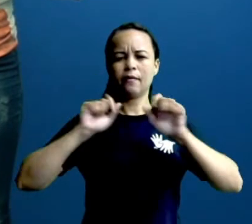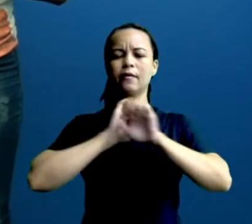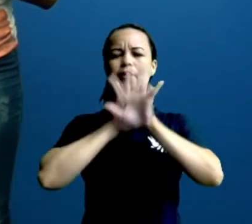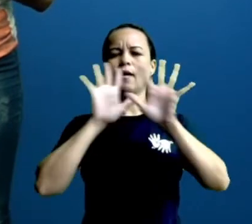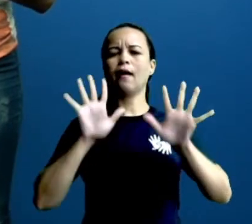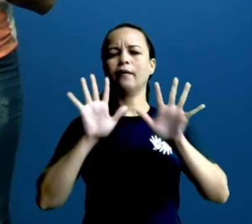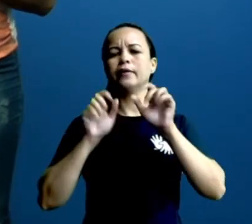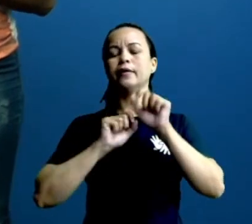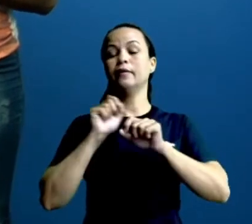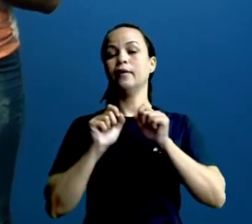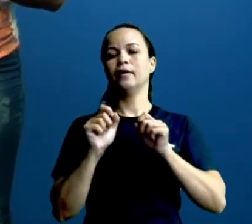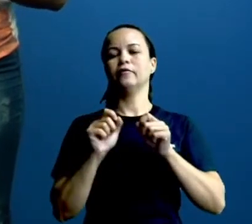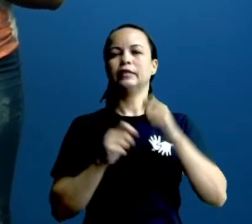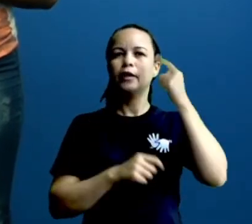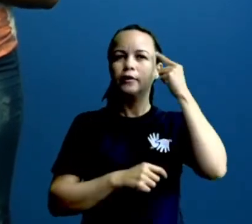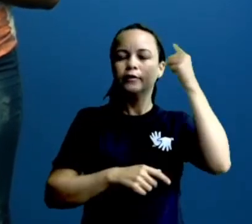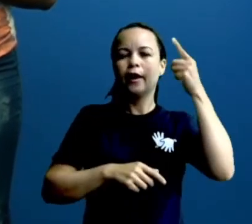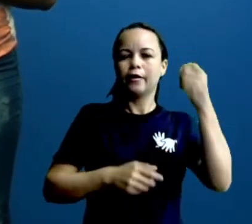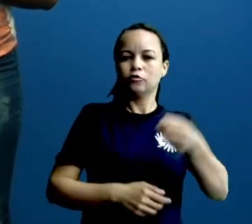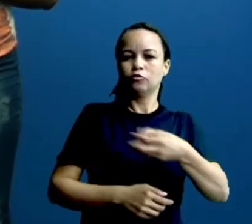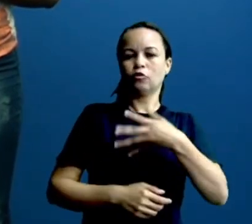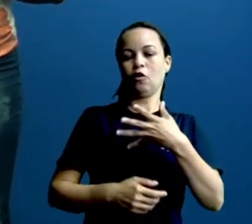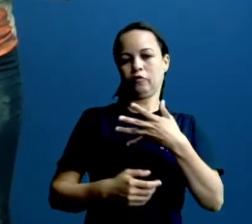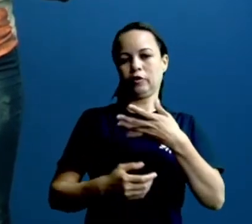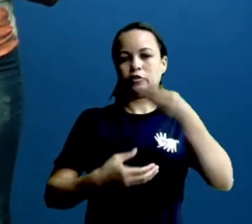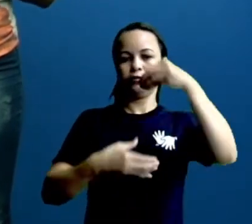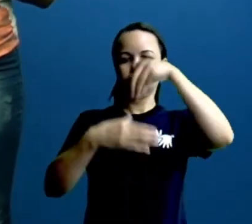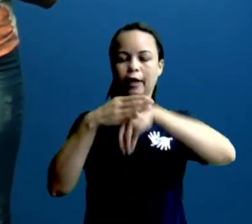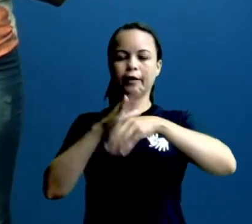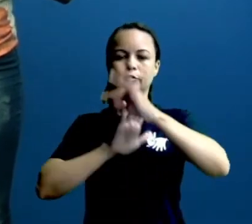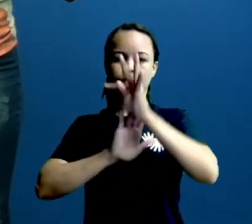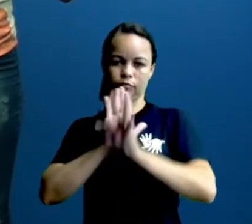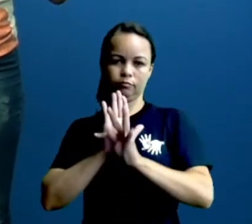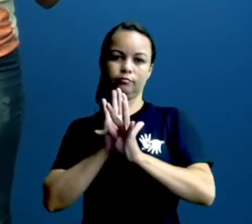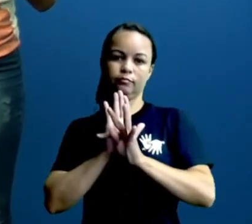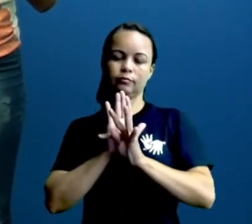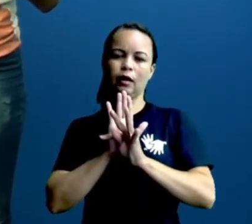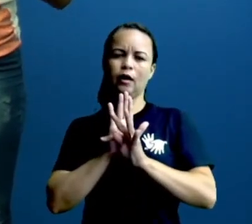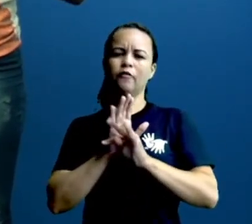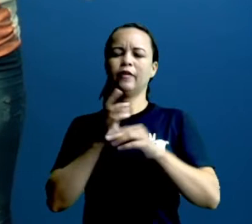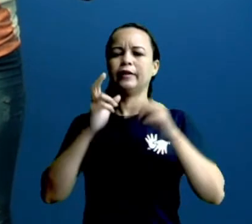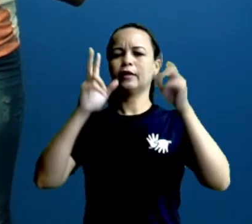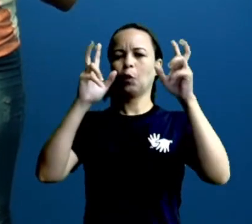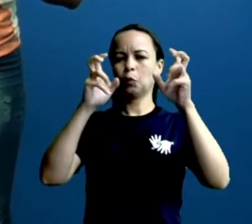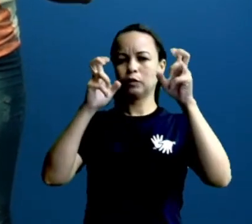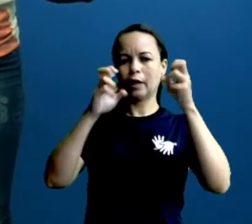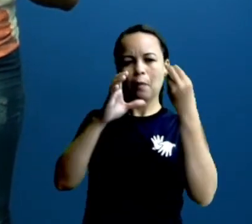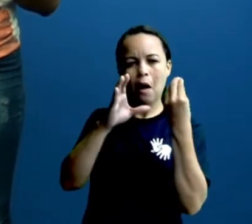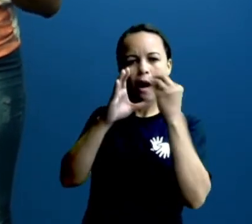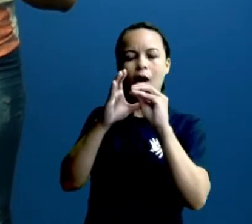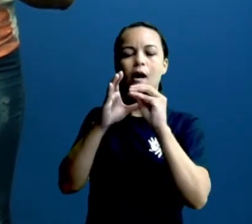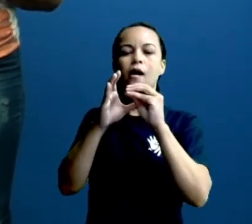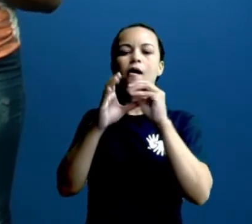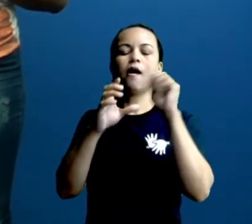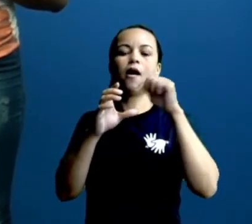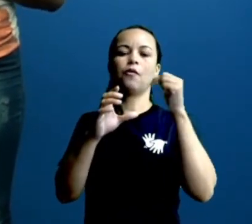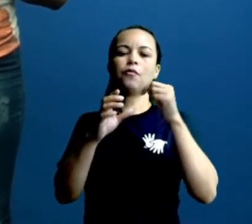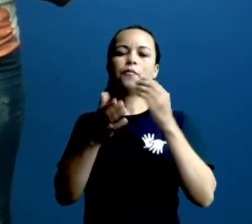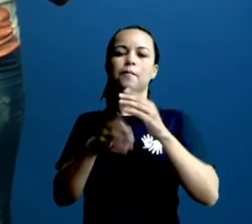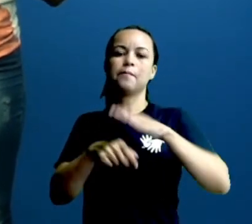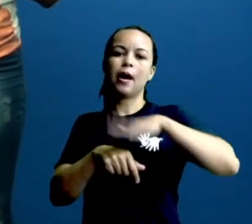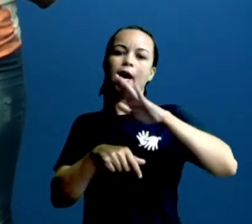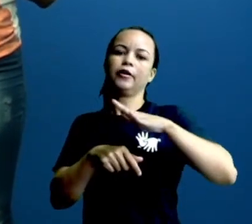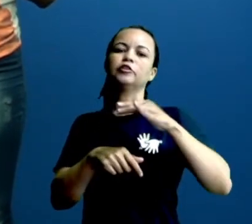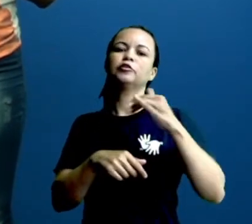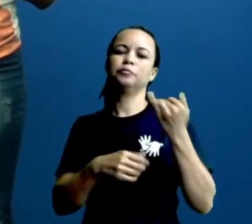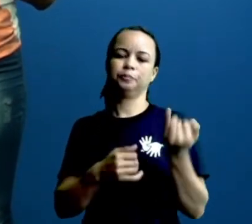quê? Ideias novas dentro do meu texto. A gente vai inserir no tema algo ainda mais para reforçar